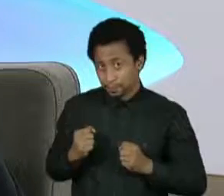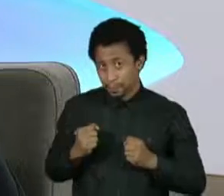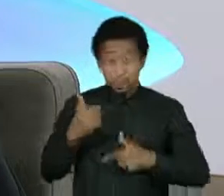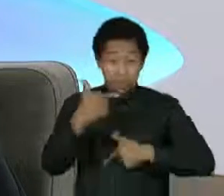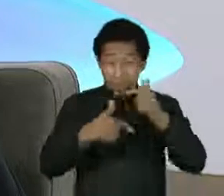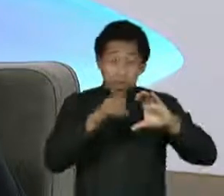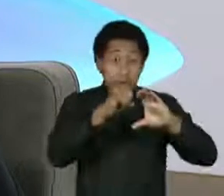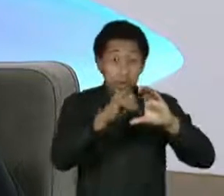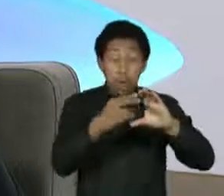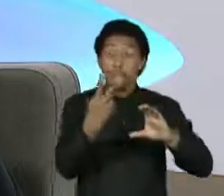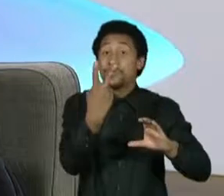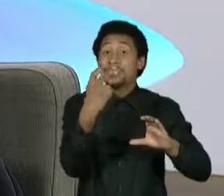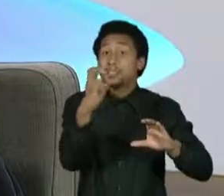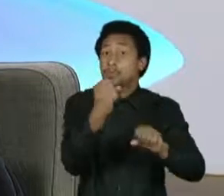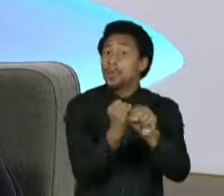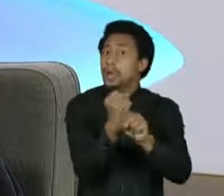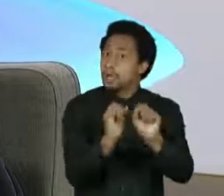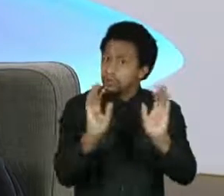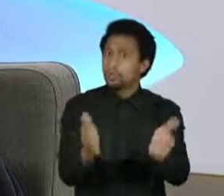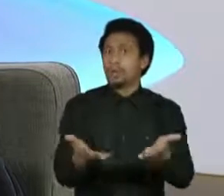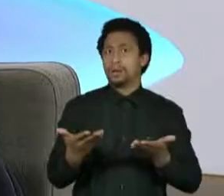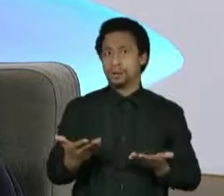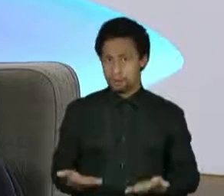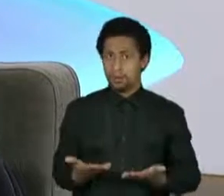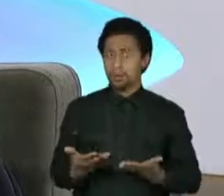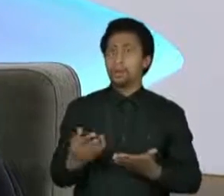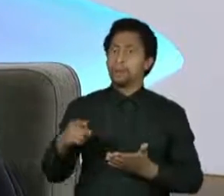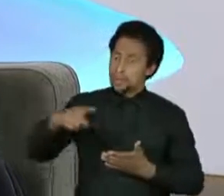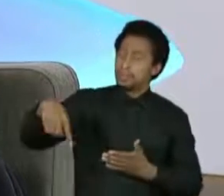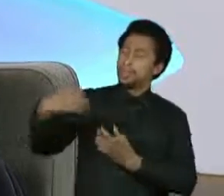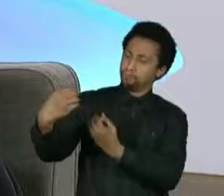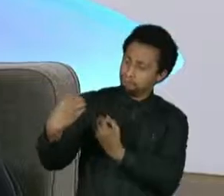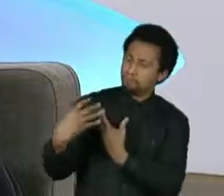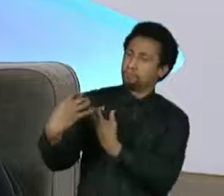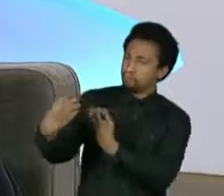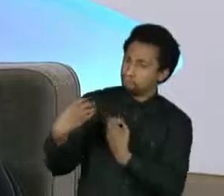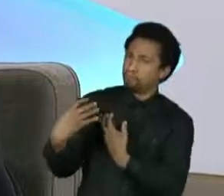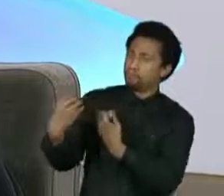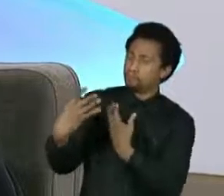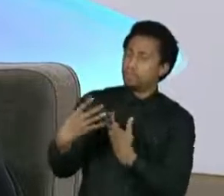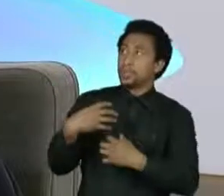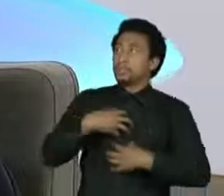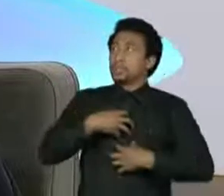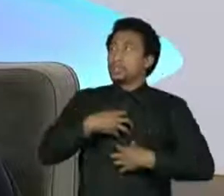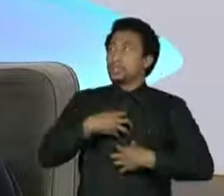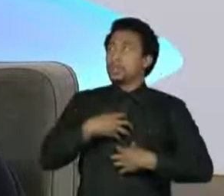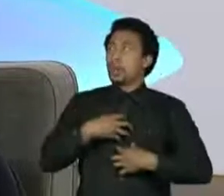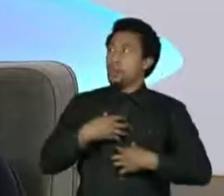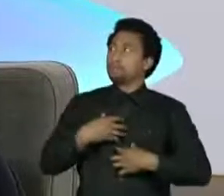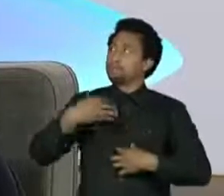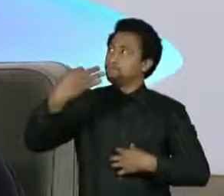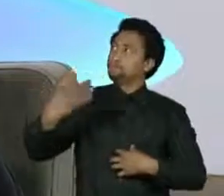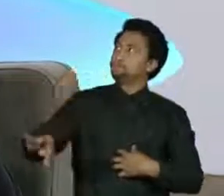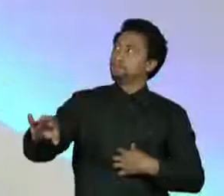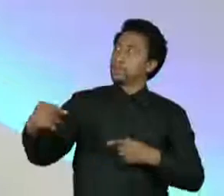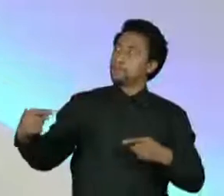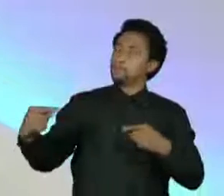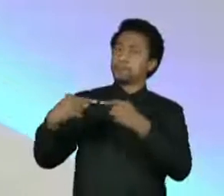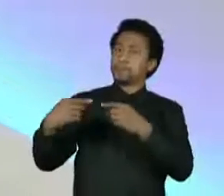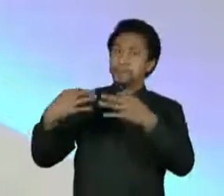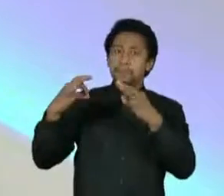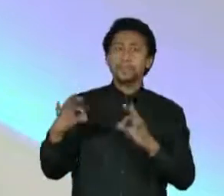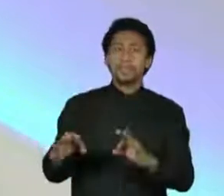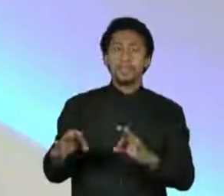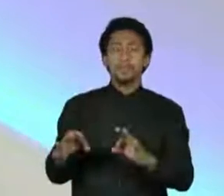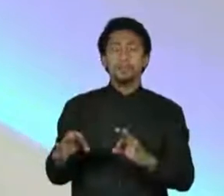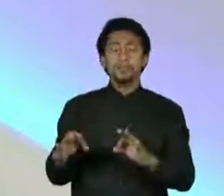fui moldado e da forma que eles me falaram foi a coisa que eu achei mais correta, eu achei que fazia sentido mesmo. Eu falei, pô, eu